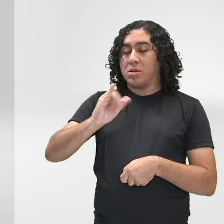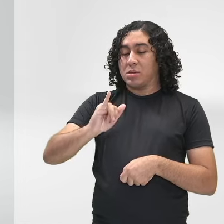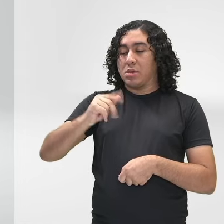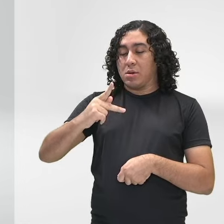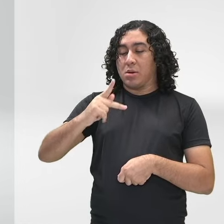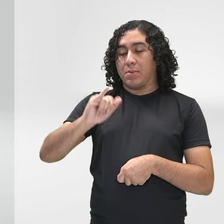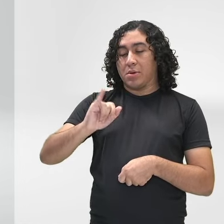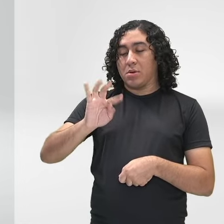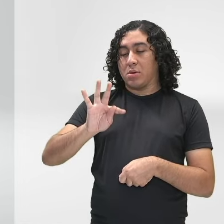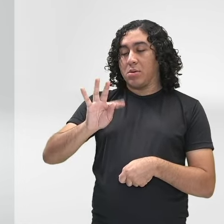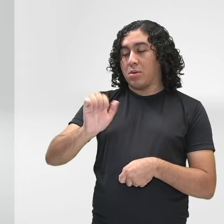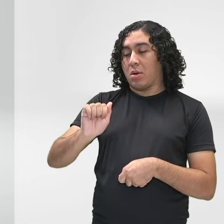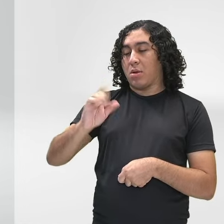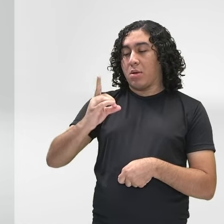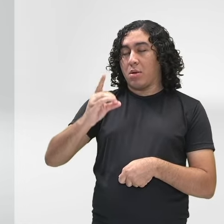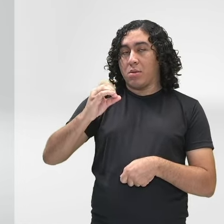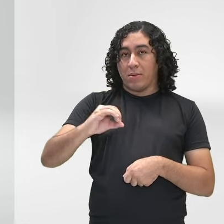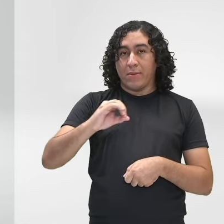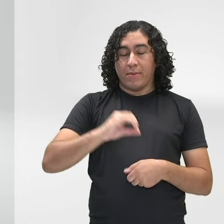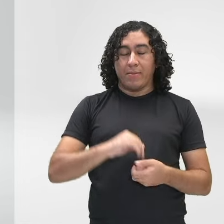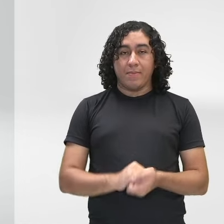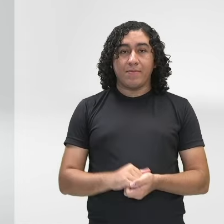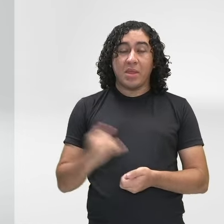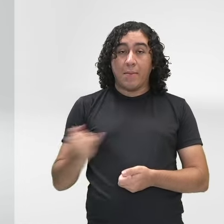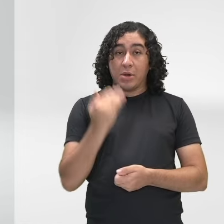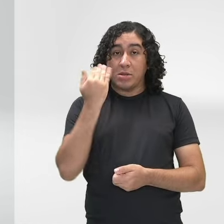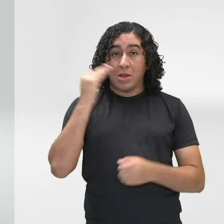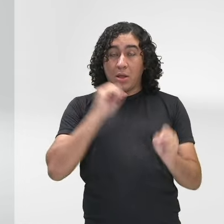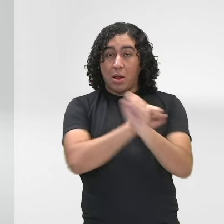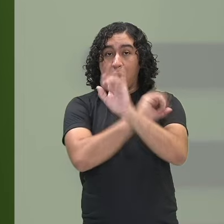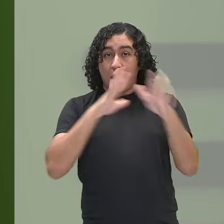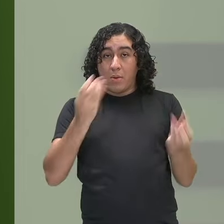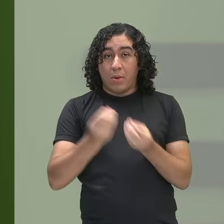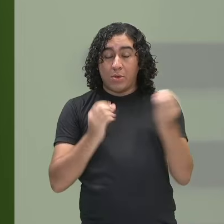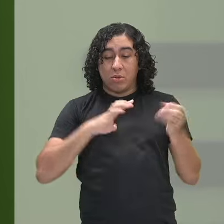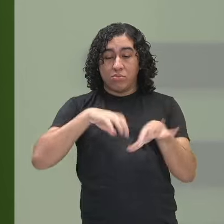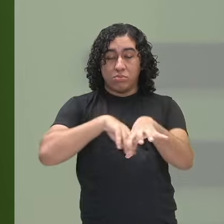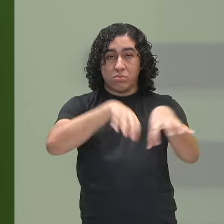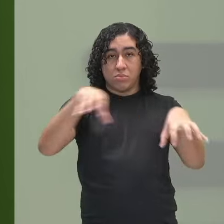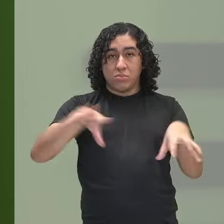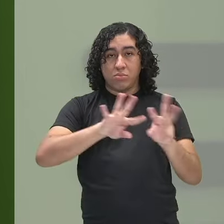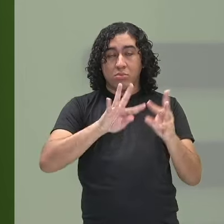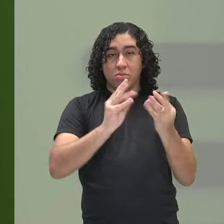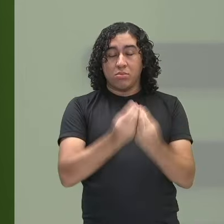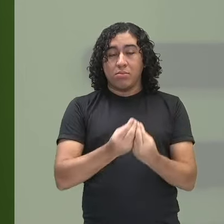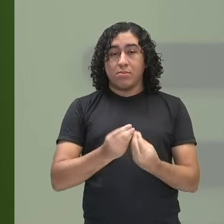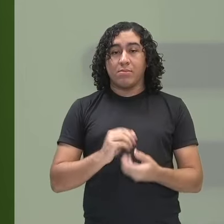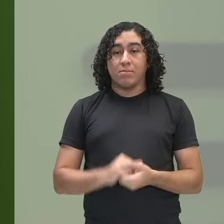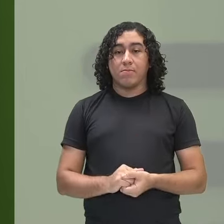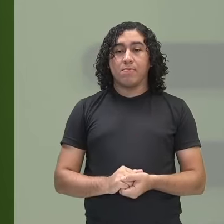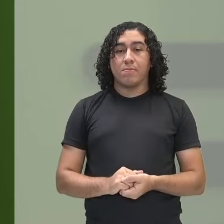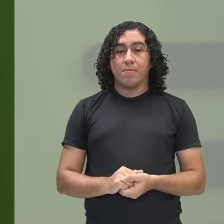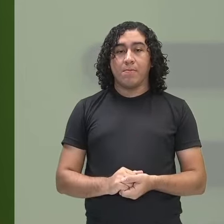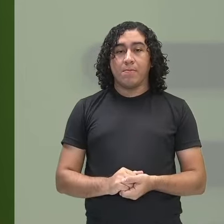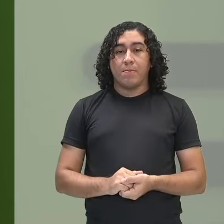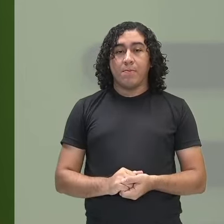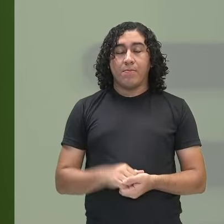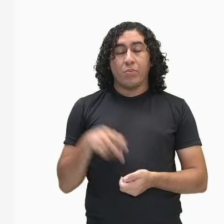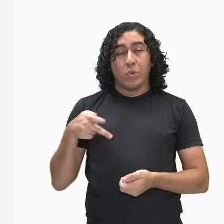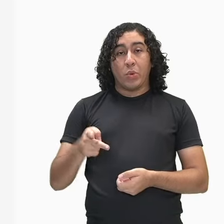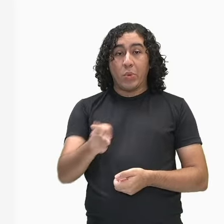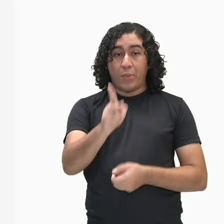Então, é importante você entender essas duas formas de separar uma solução supersaturada, tá bom? Então, vamos adiante no